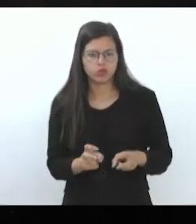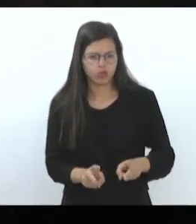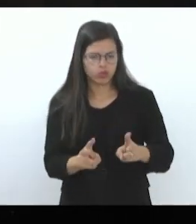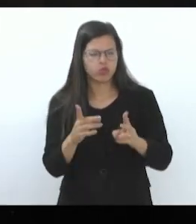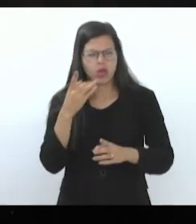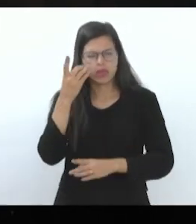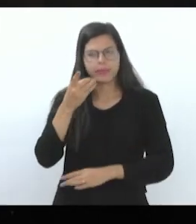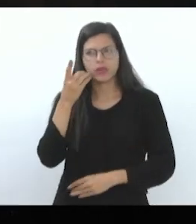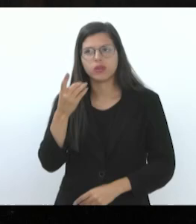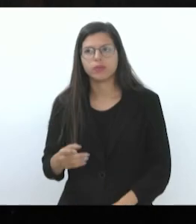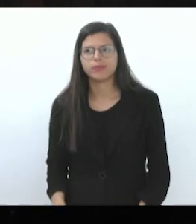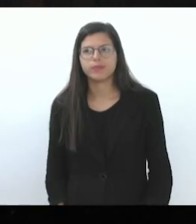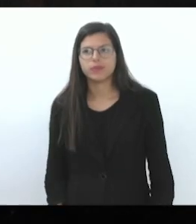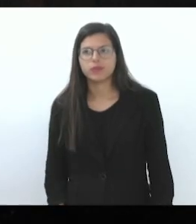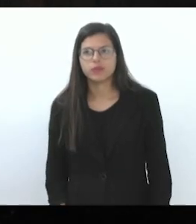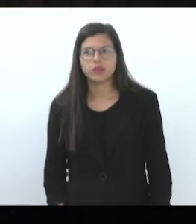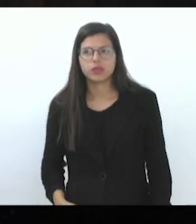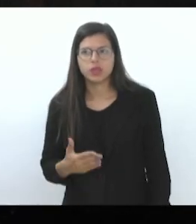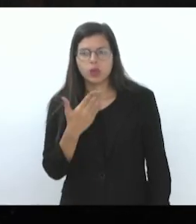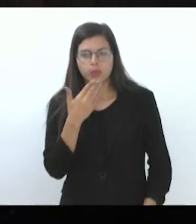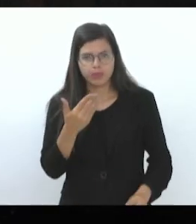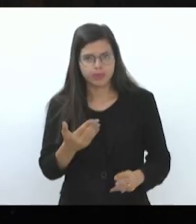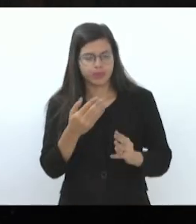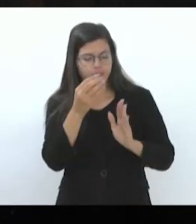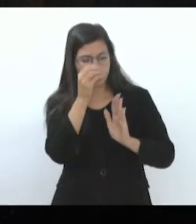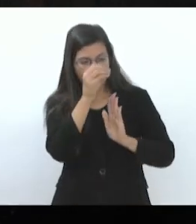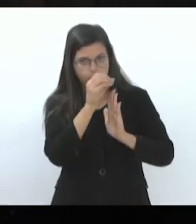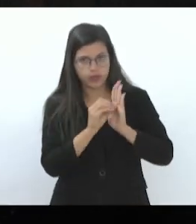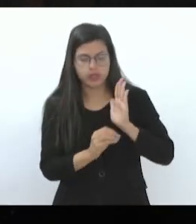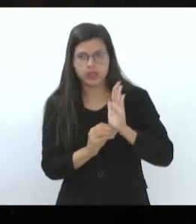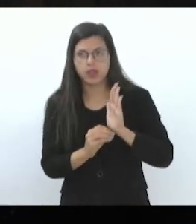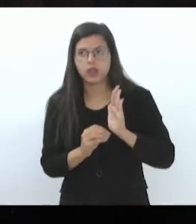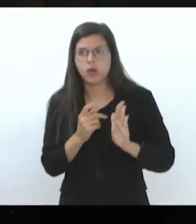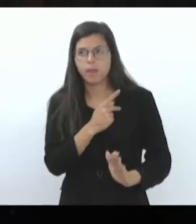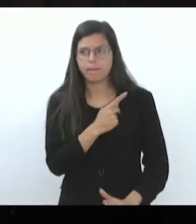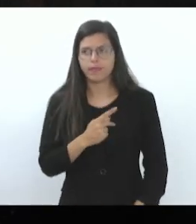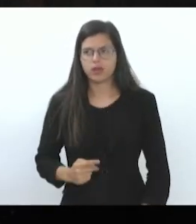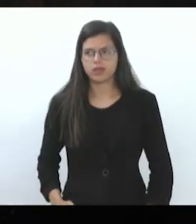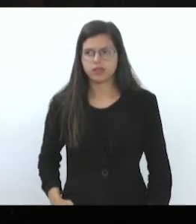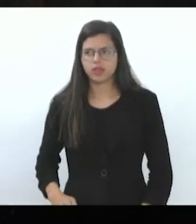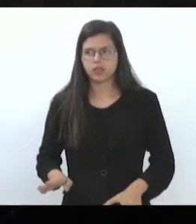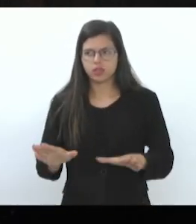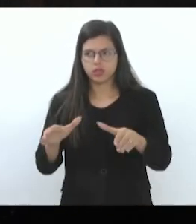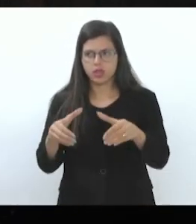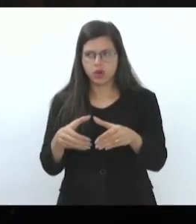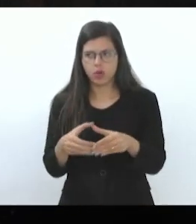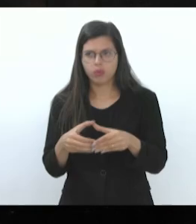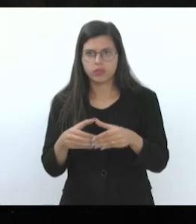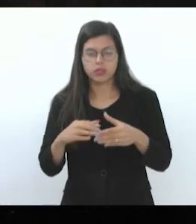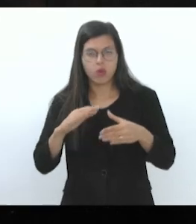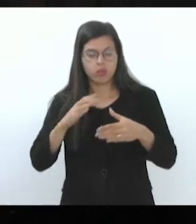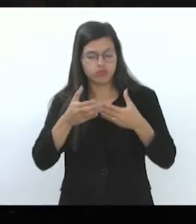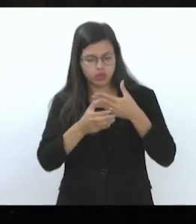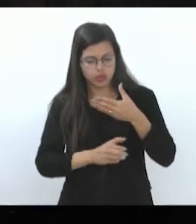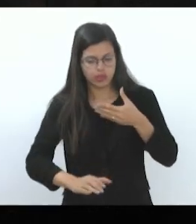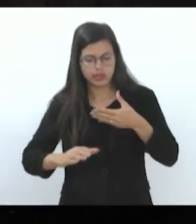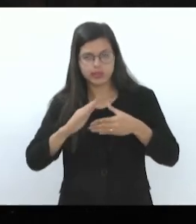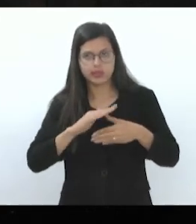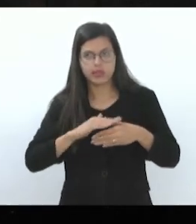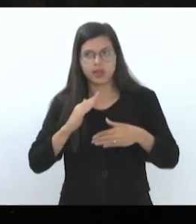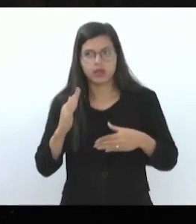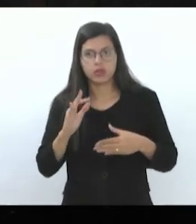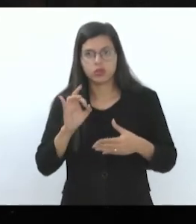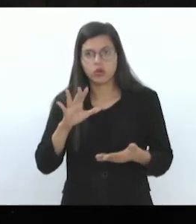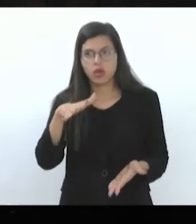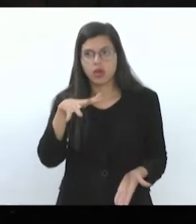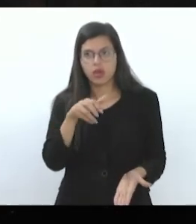Eu solicitei e oficiei ao presidente da Comissão de Saneamento, só